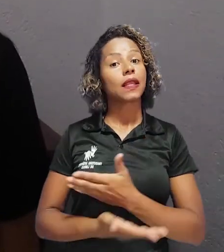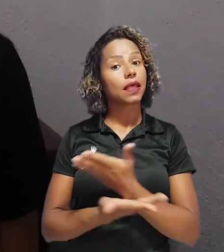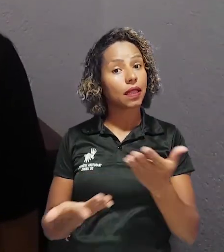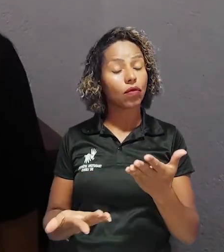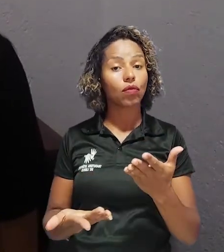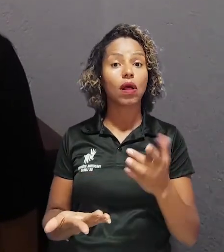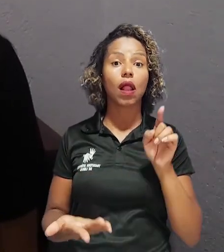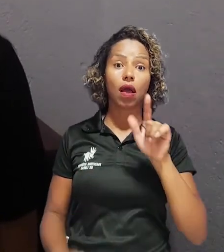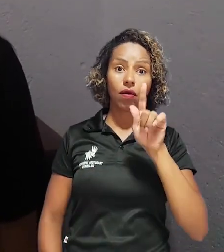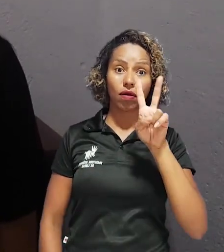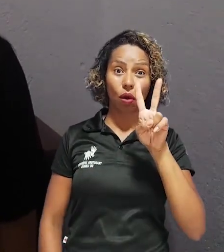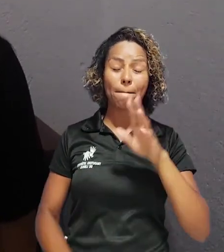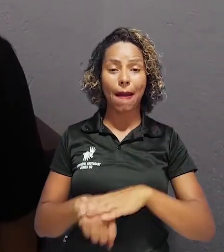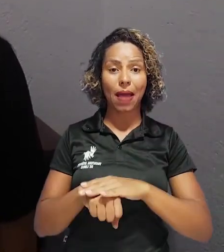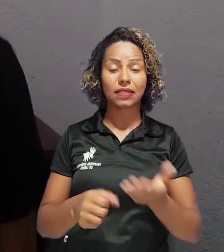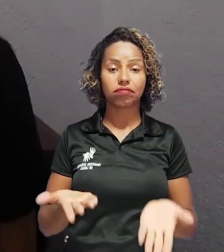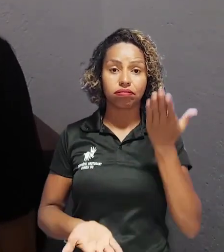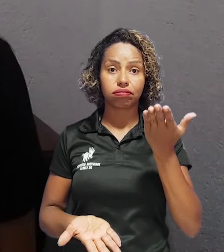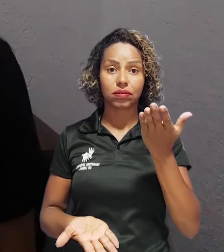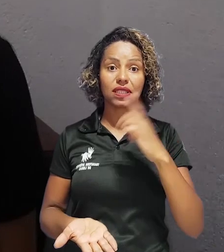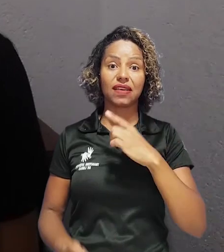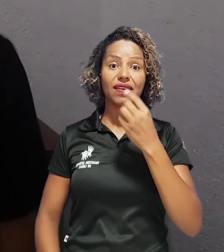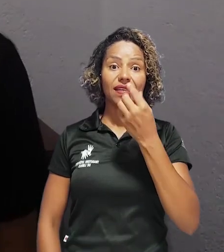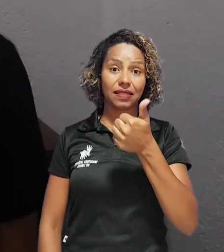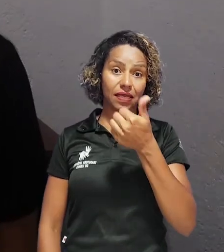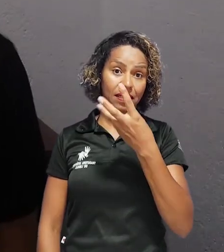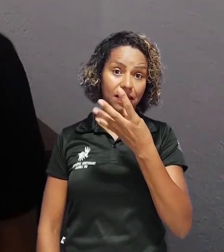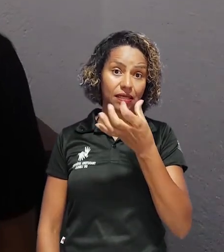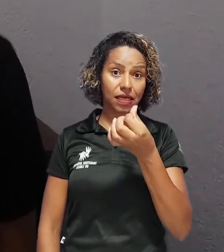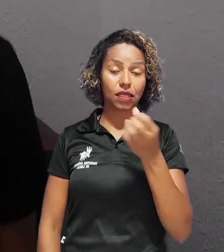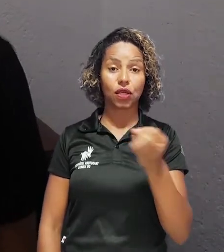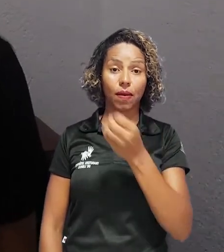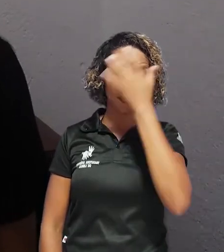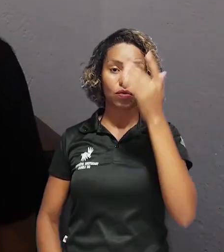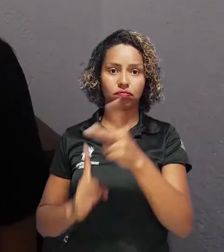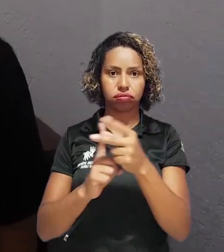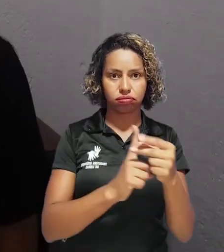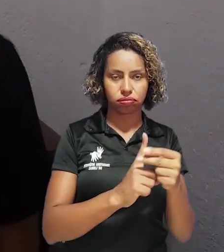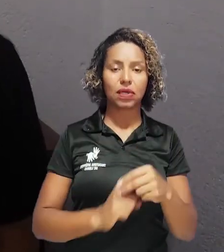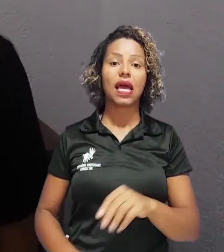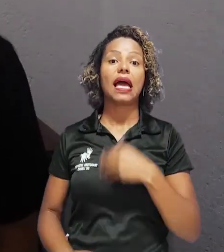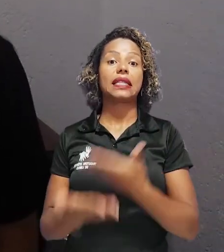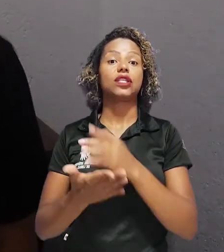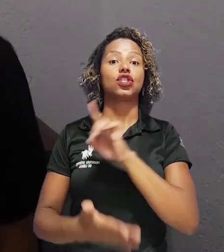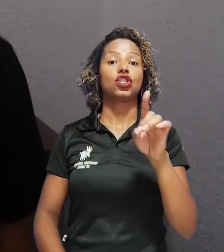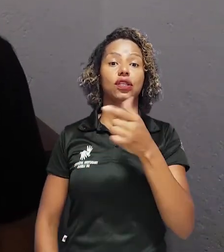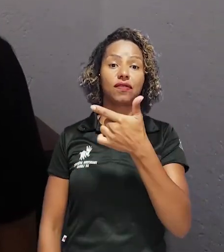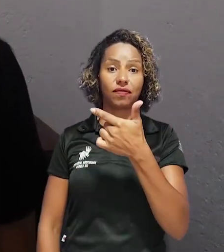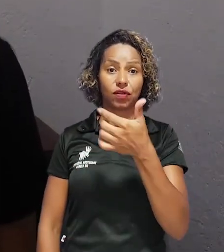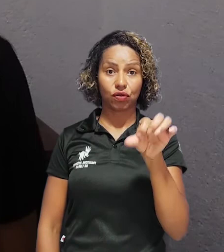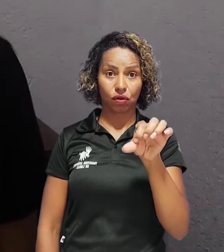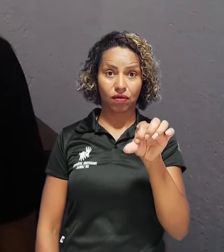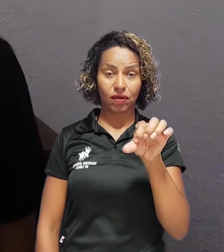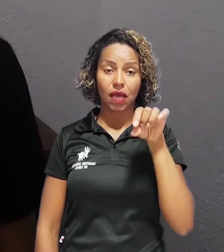Valadares apresentou a maior média móvel de casos confirmados e chegou a 136 novos casos até o dia